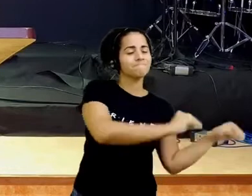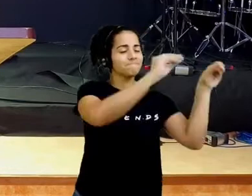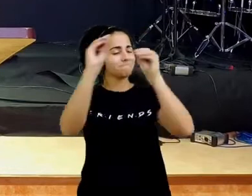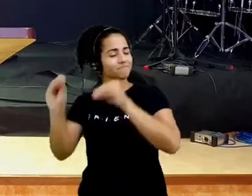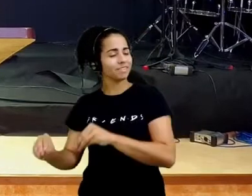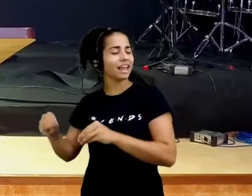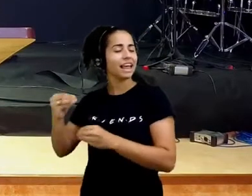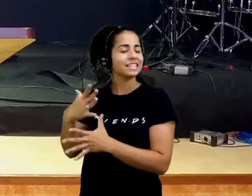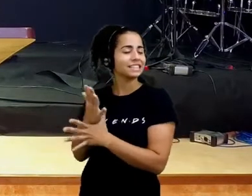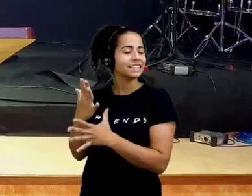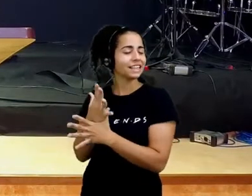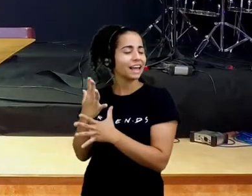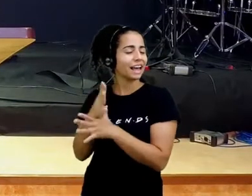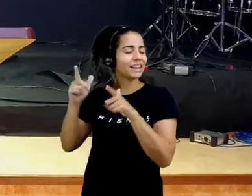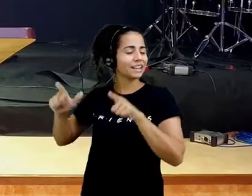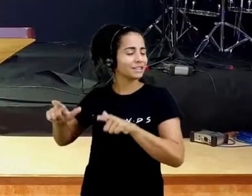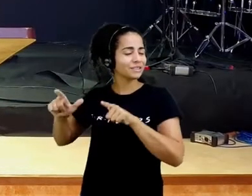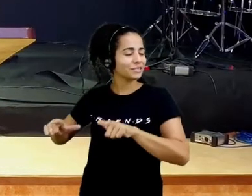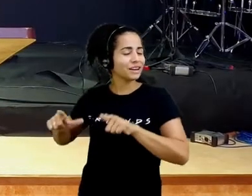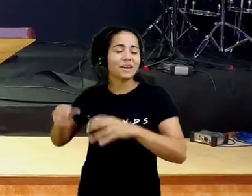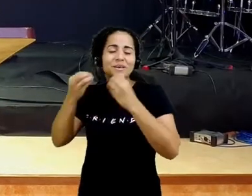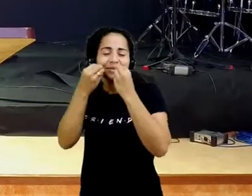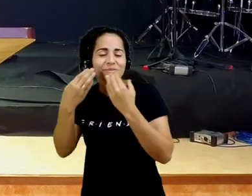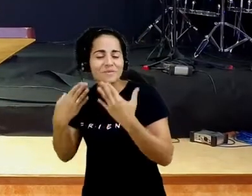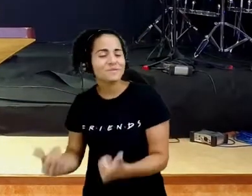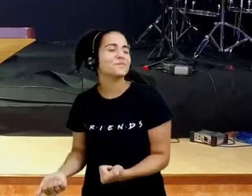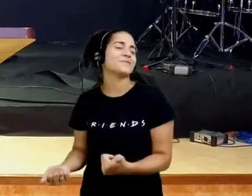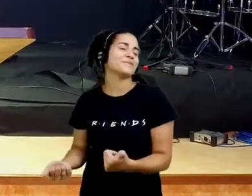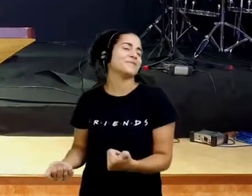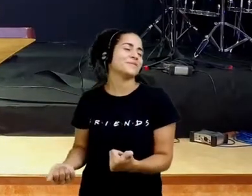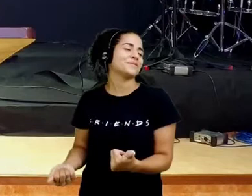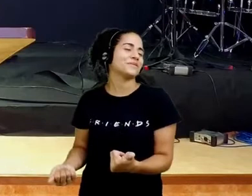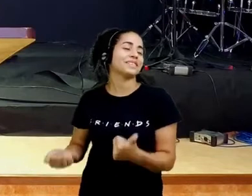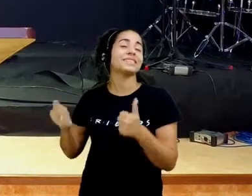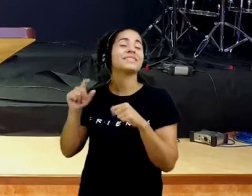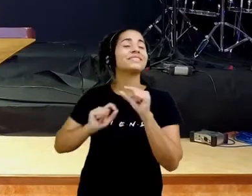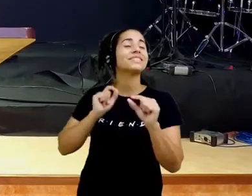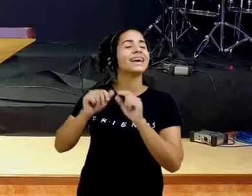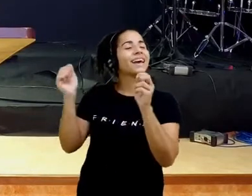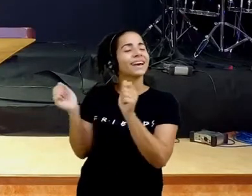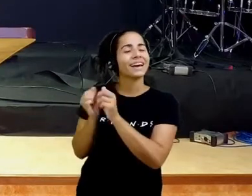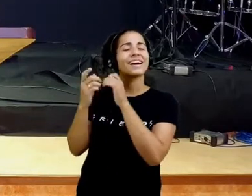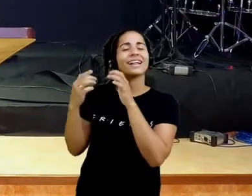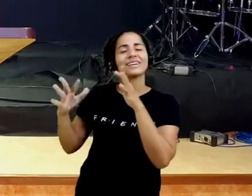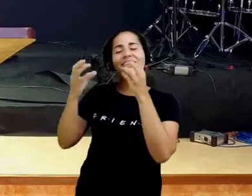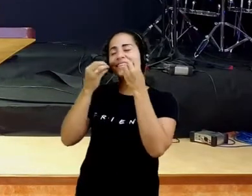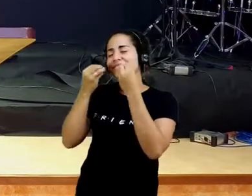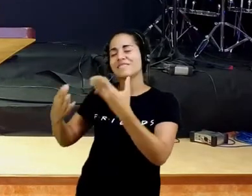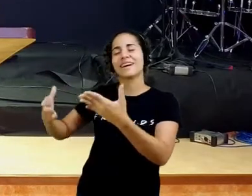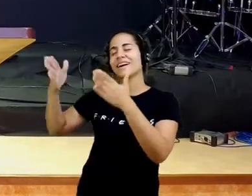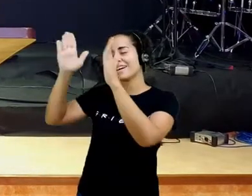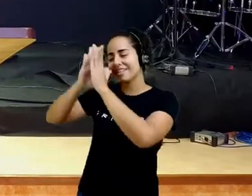terra, para o seu âmbito, para o seu lugar, para louvar, glorificar, bendizer